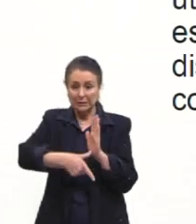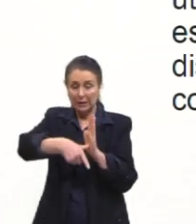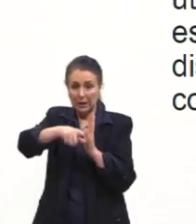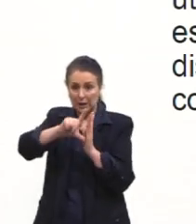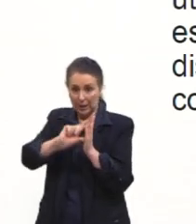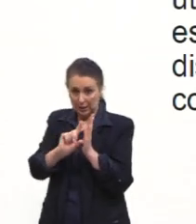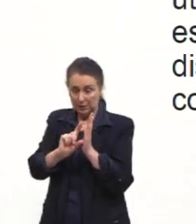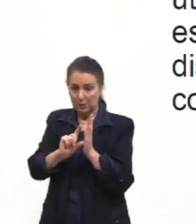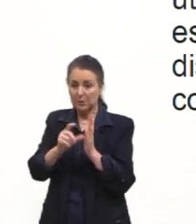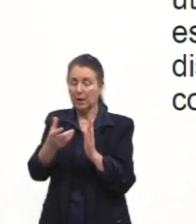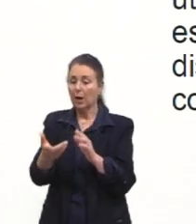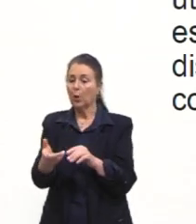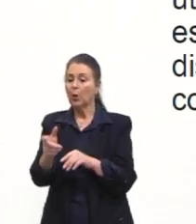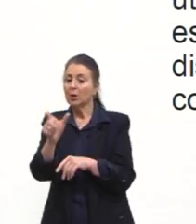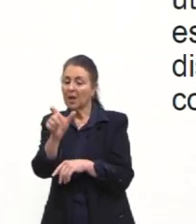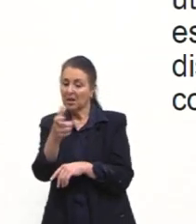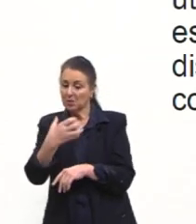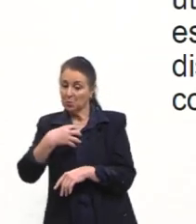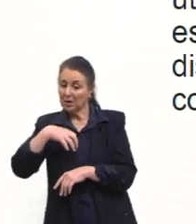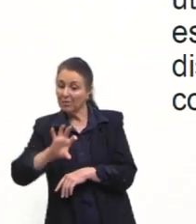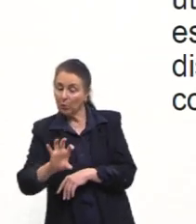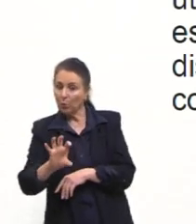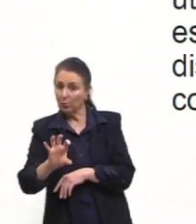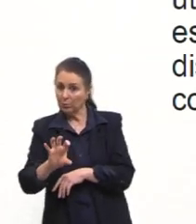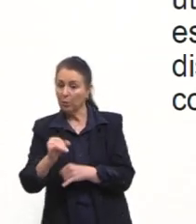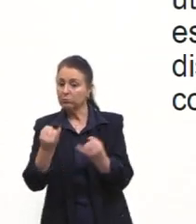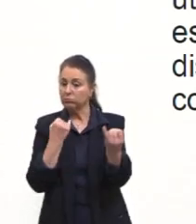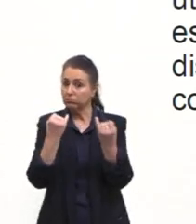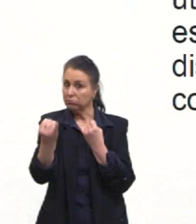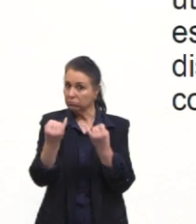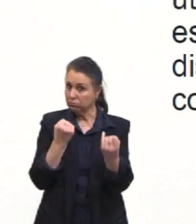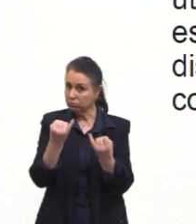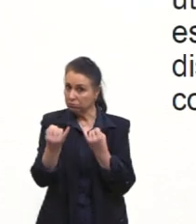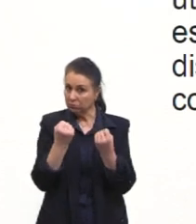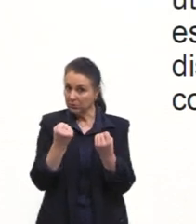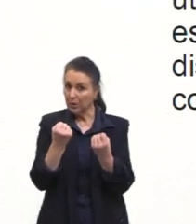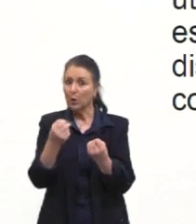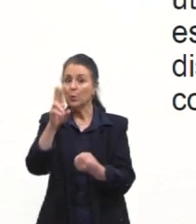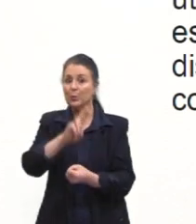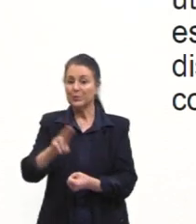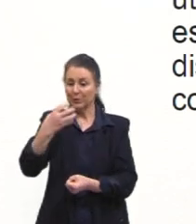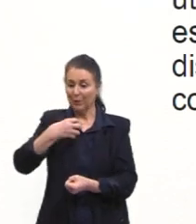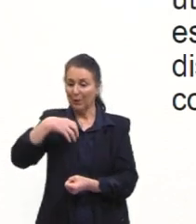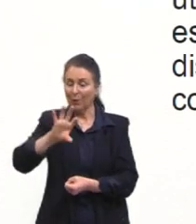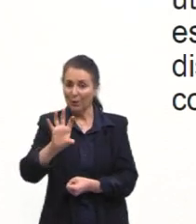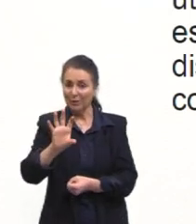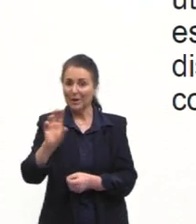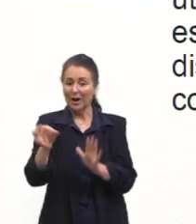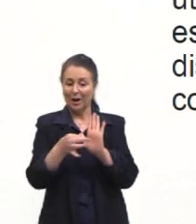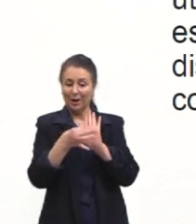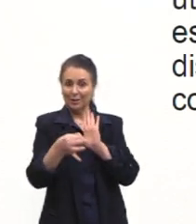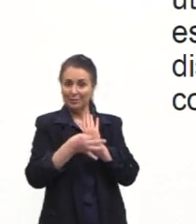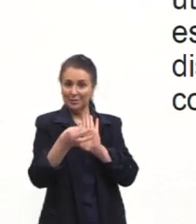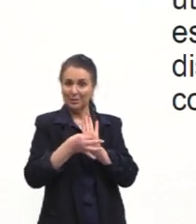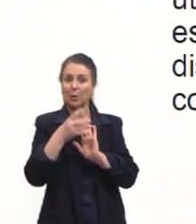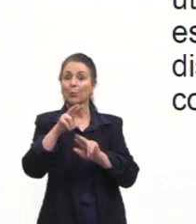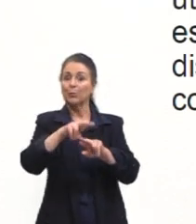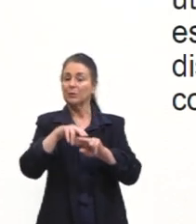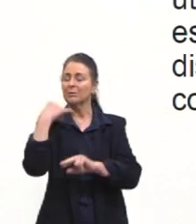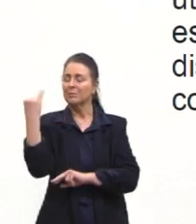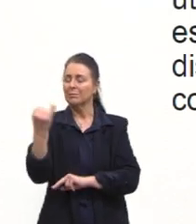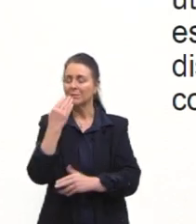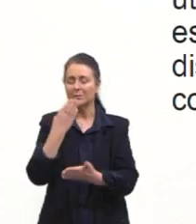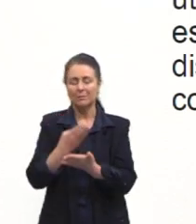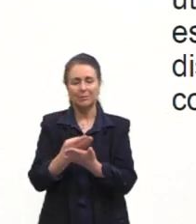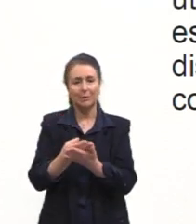posicionamentos contrários do seu interlocutor, utilizando-se então da contra-argumentação. Portanto, é essencial estudar bastante